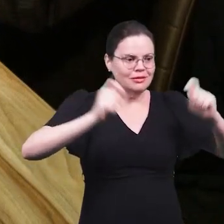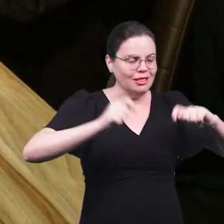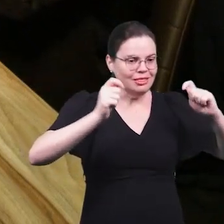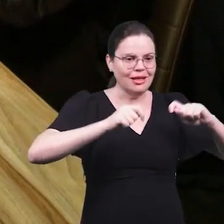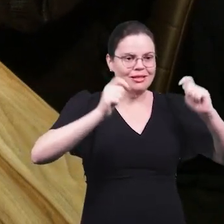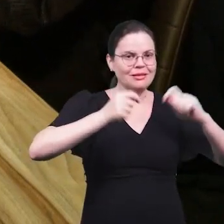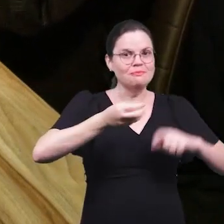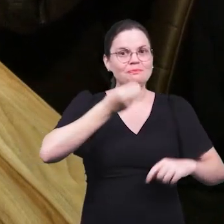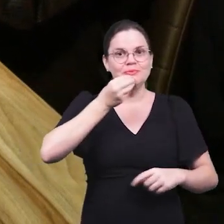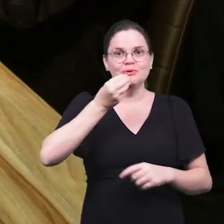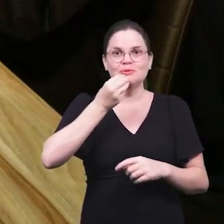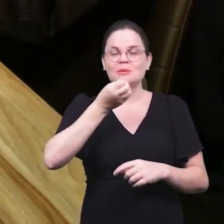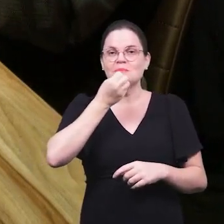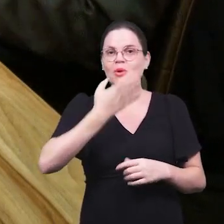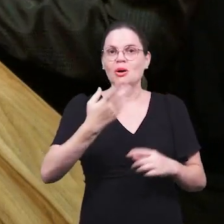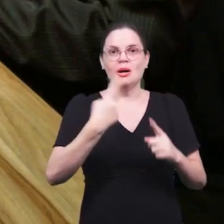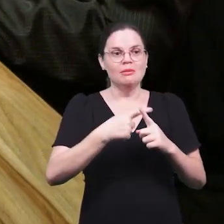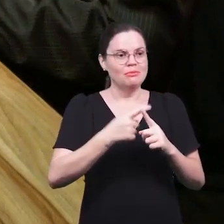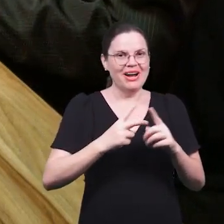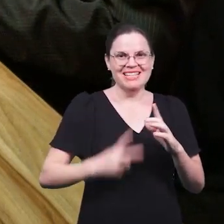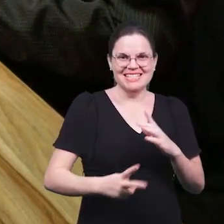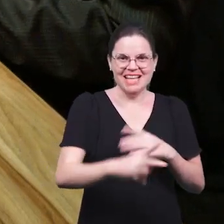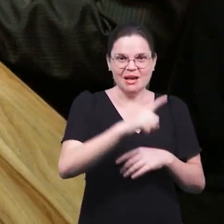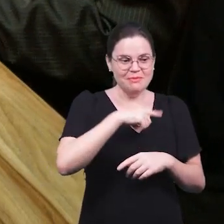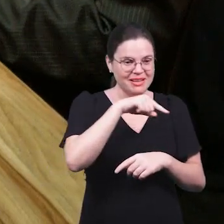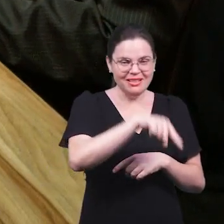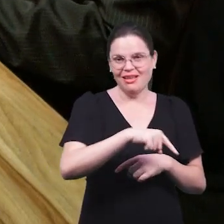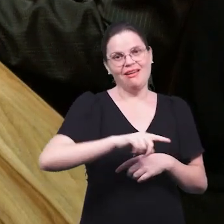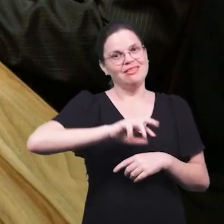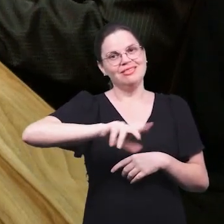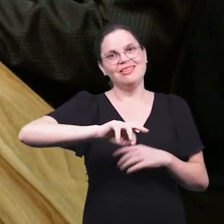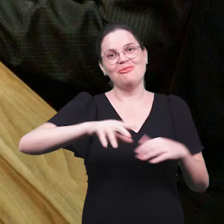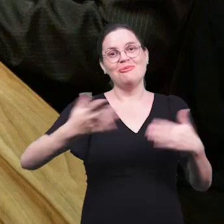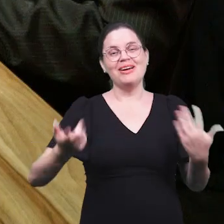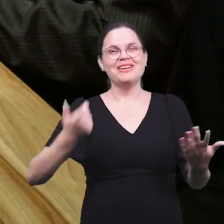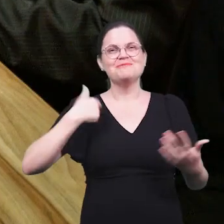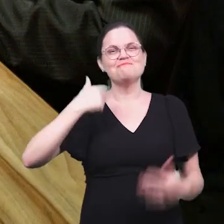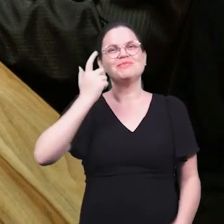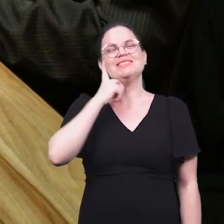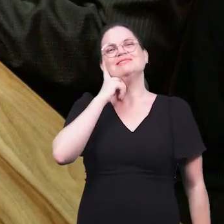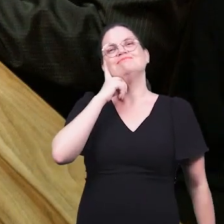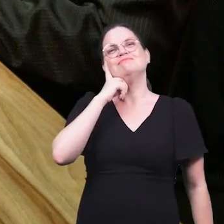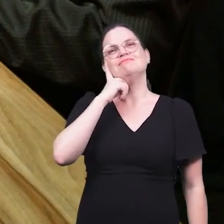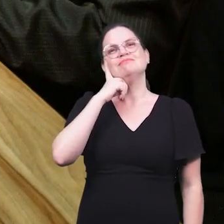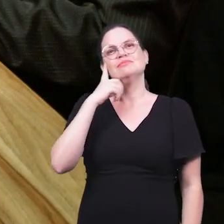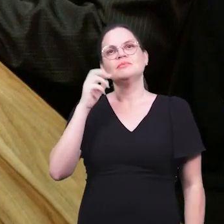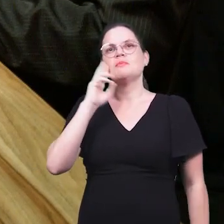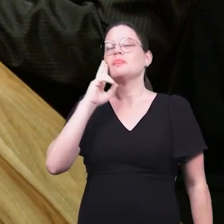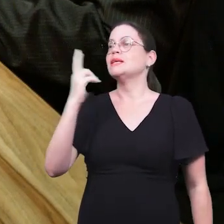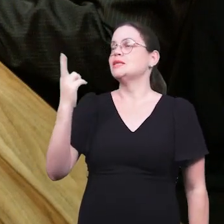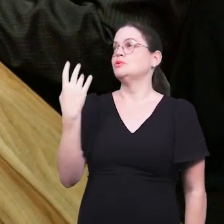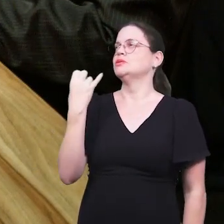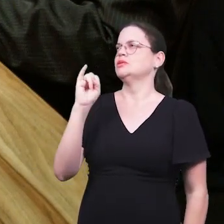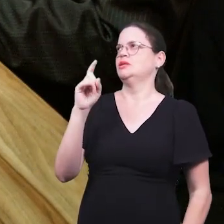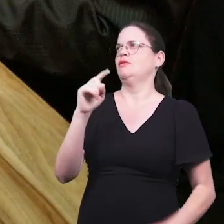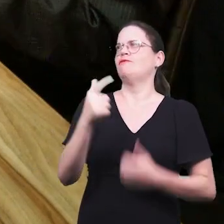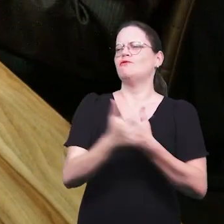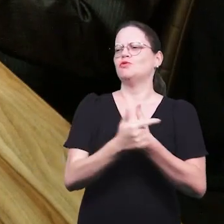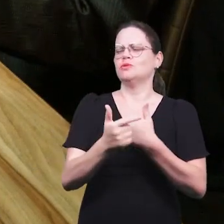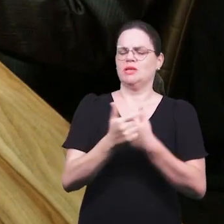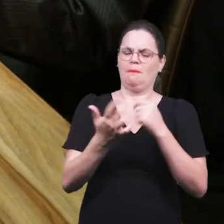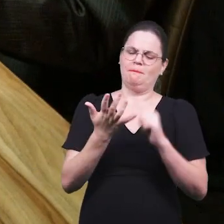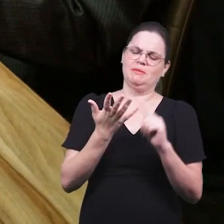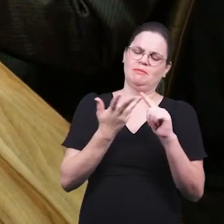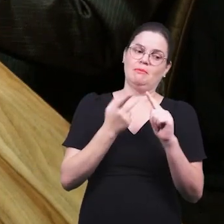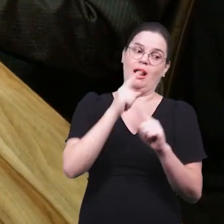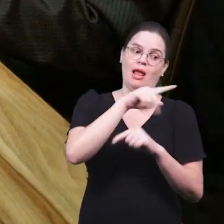dos concursos, a gente só ouvia falar que eu vou perder essa chance, era a oportunidade da vida. Era a oportunidade, o concurso que não sai todo ano, demora. Então eu